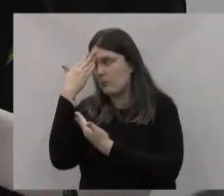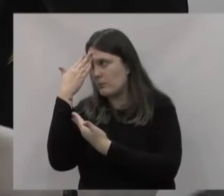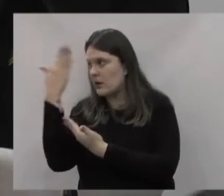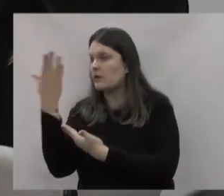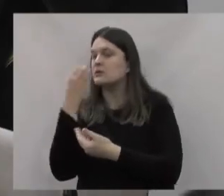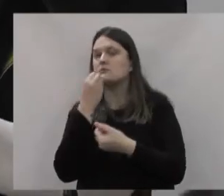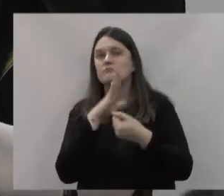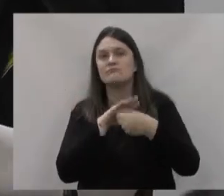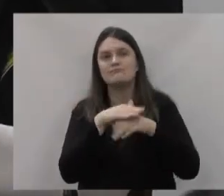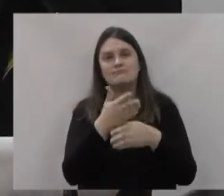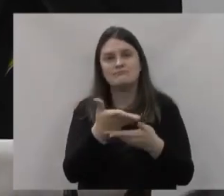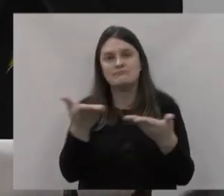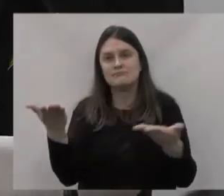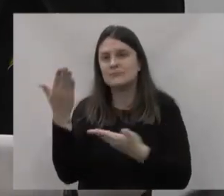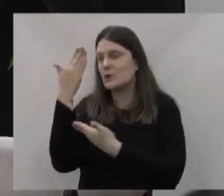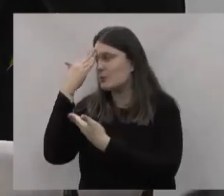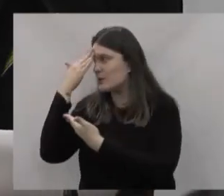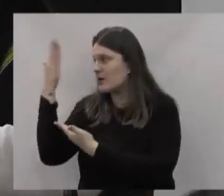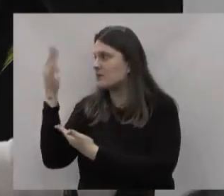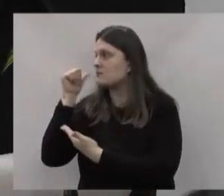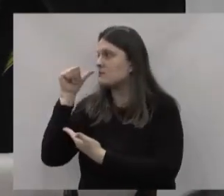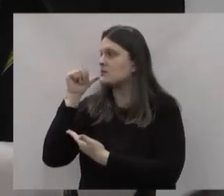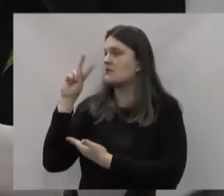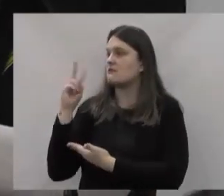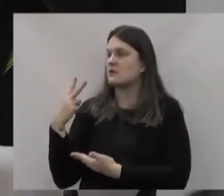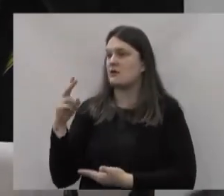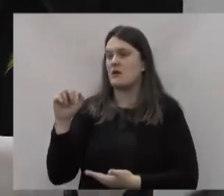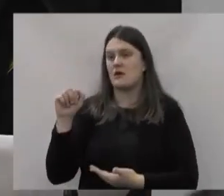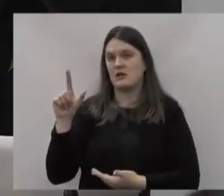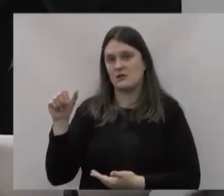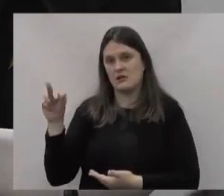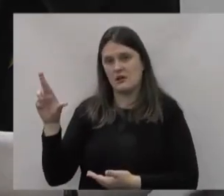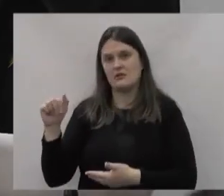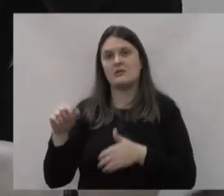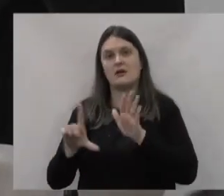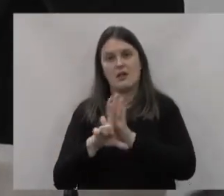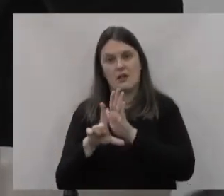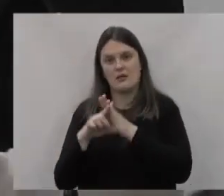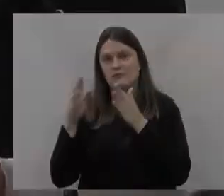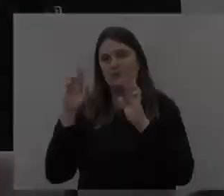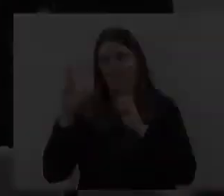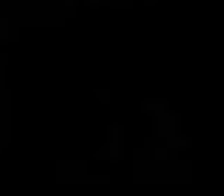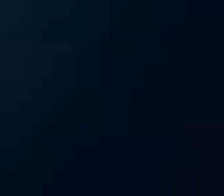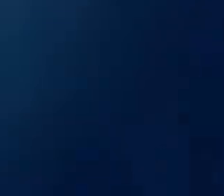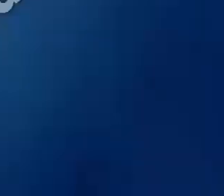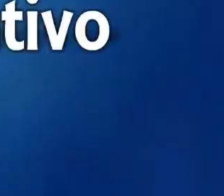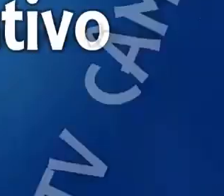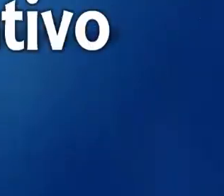obrigado, boa noite a todos. Obrigada à vereadora Alanda pelo momento e por essa lei que aí vai ser aprovada.